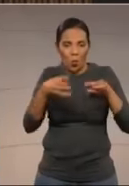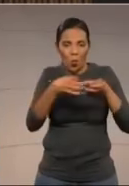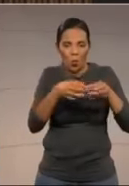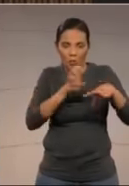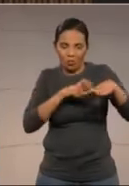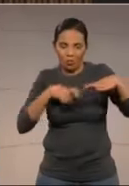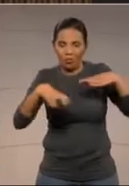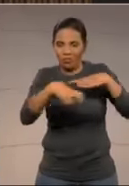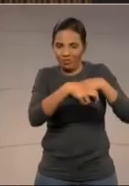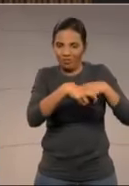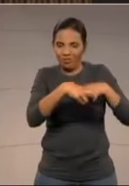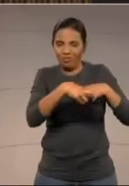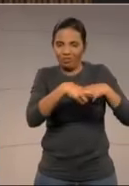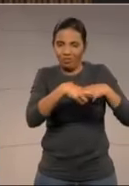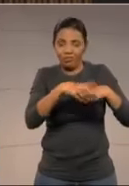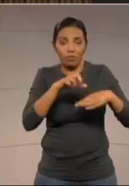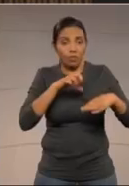possuem